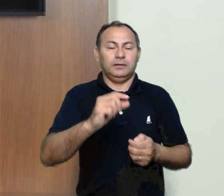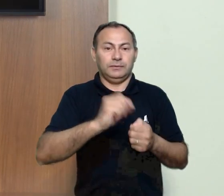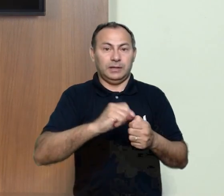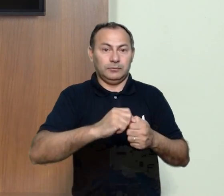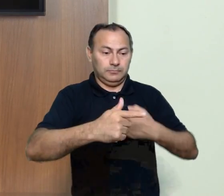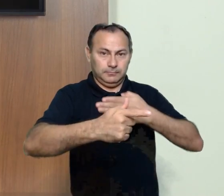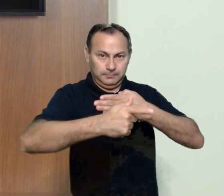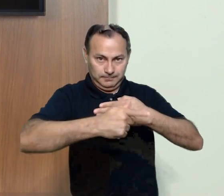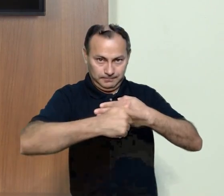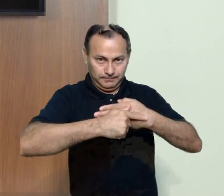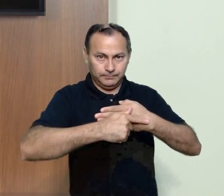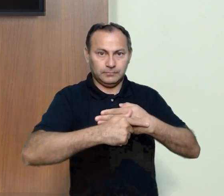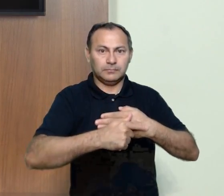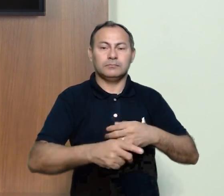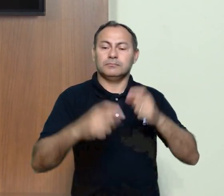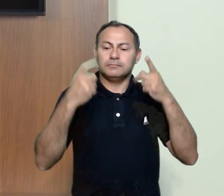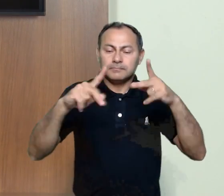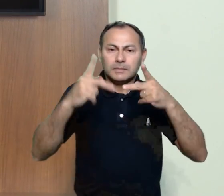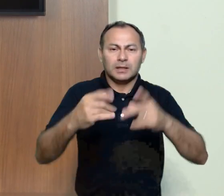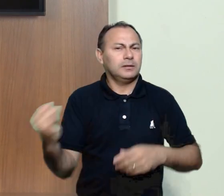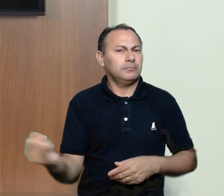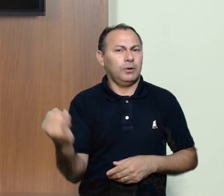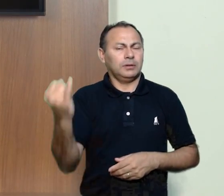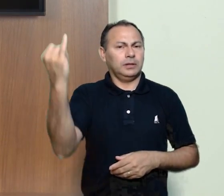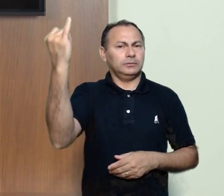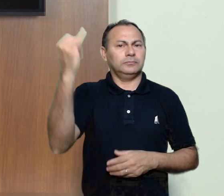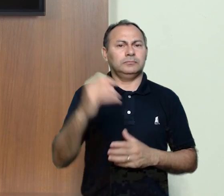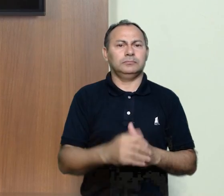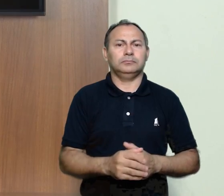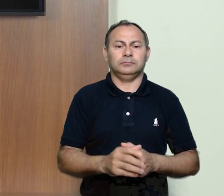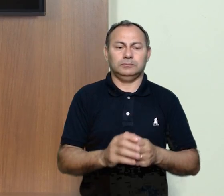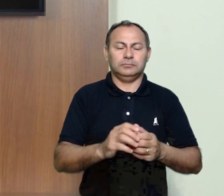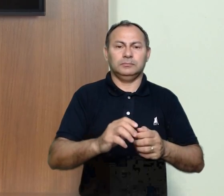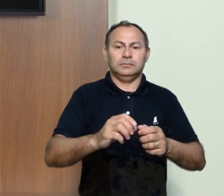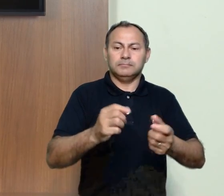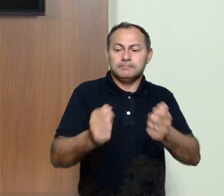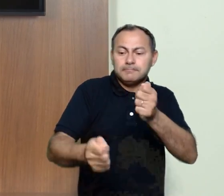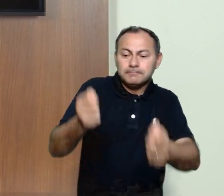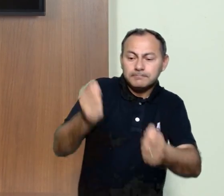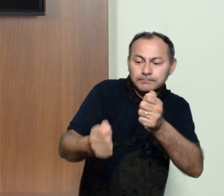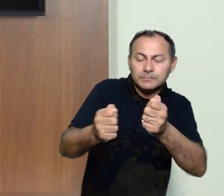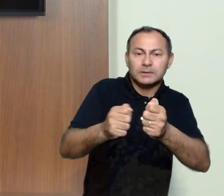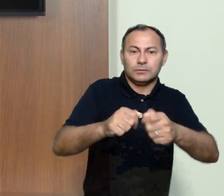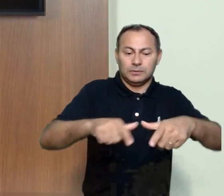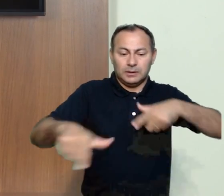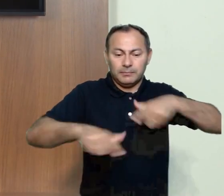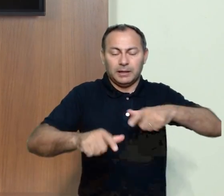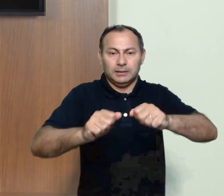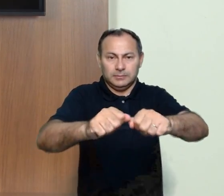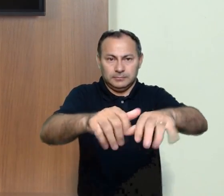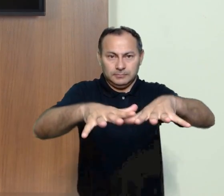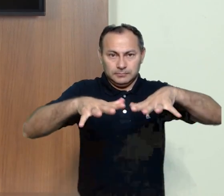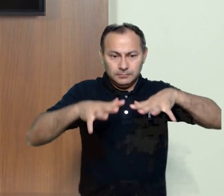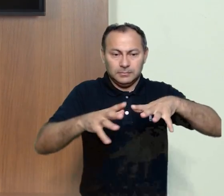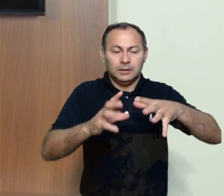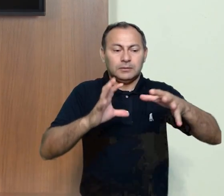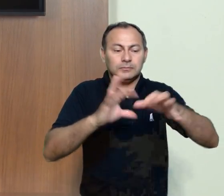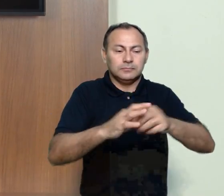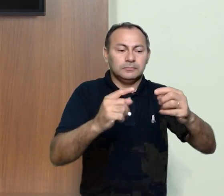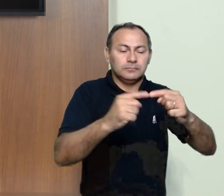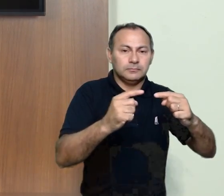um papel naturalmente importante, tanto na articulação do trabalho da Assembleia